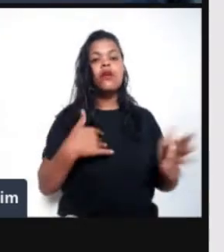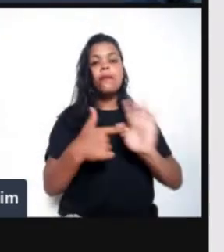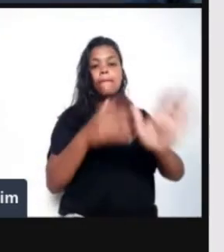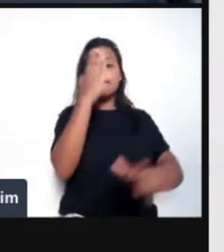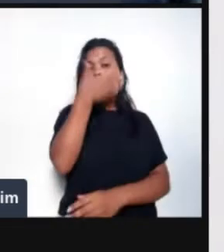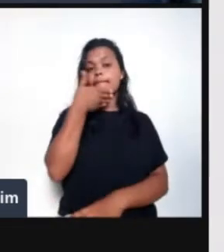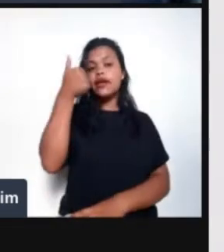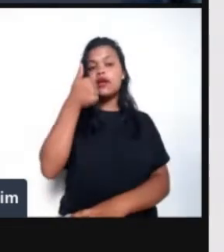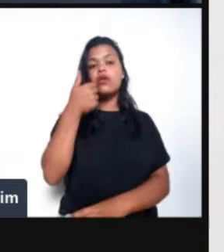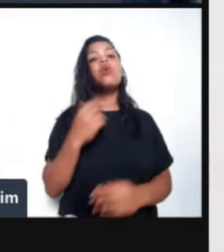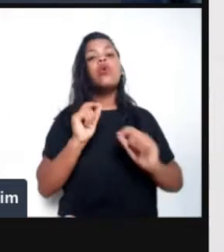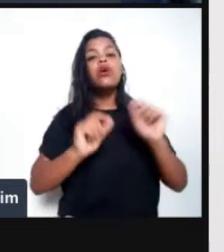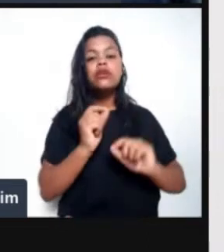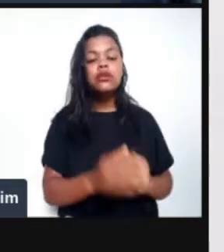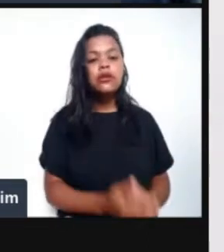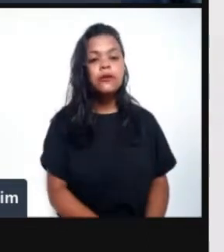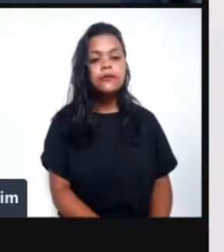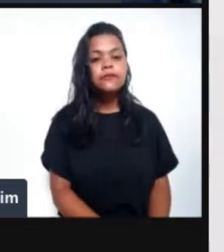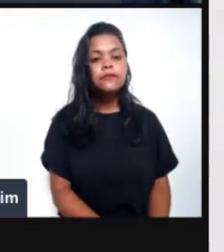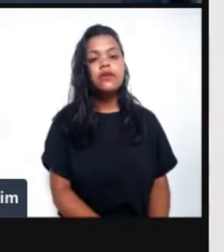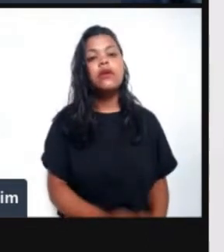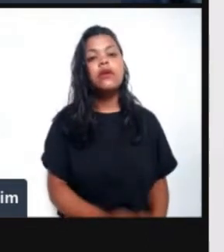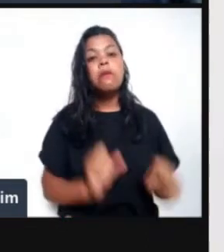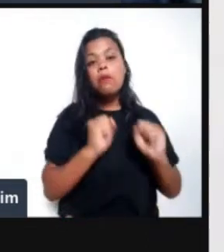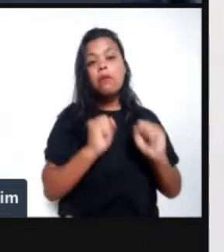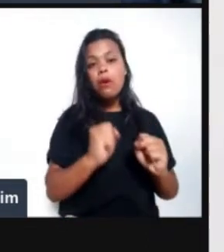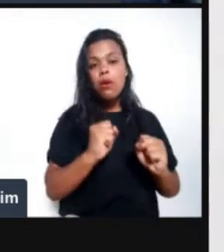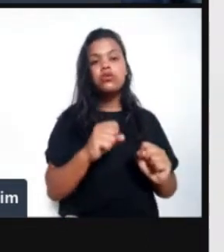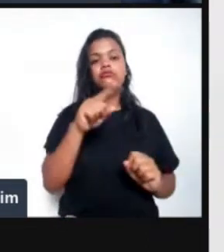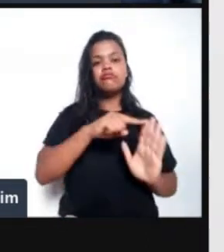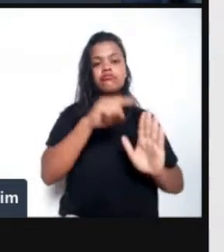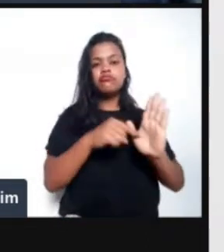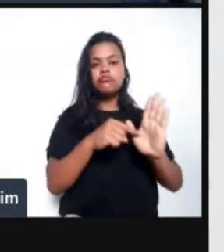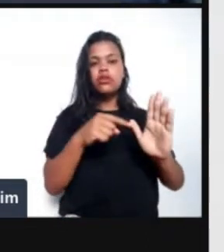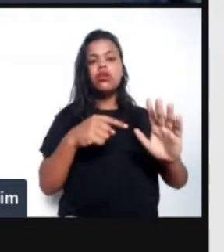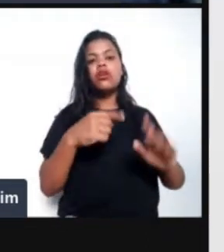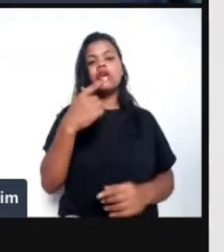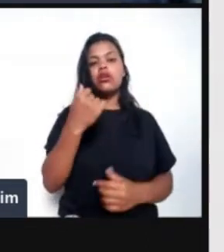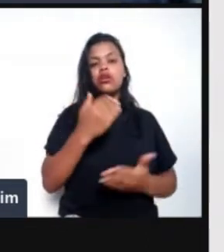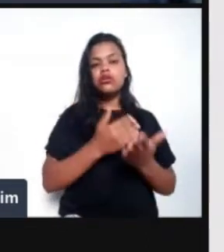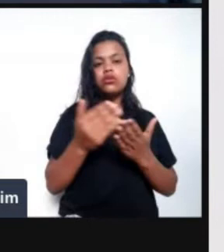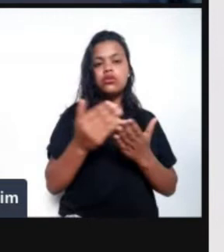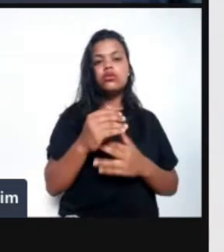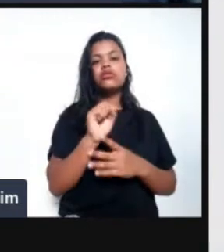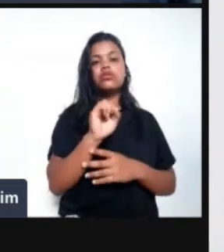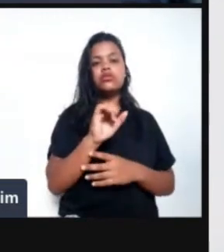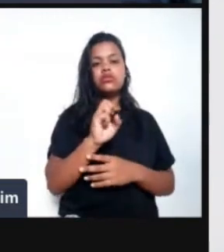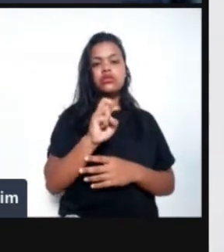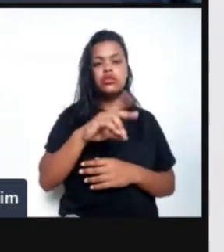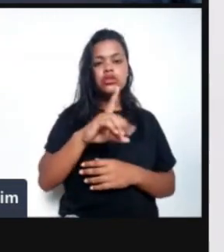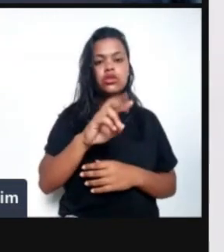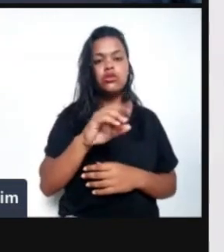fosse espinhos, e ela é a proteína que está responsável pela infecção da célula hospedeira. A gente vai ter